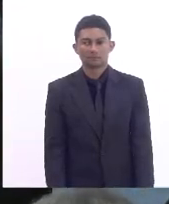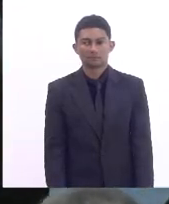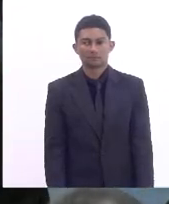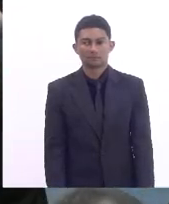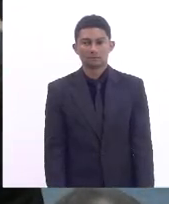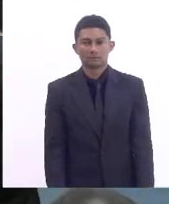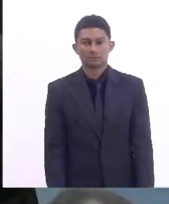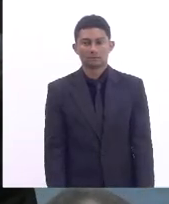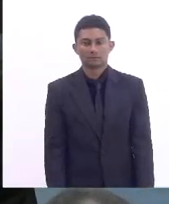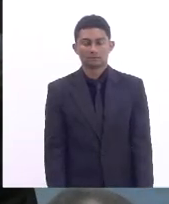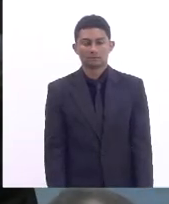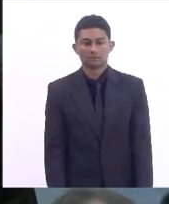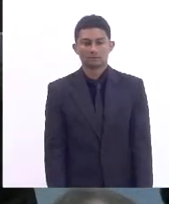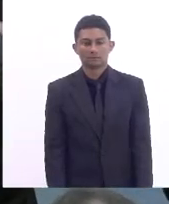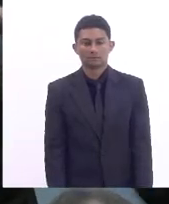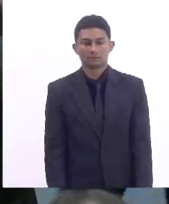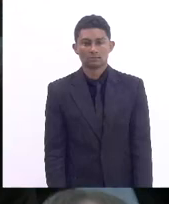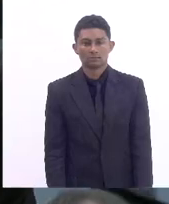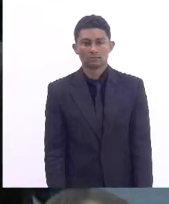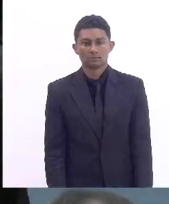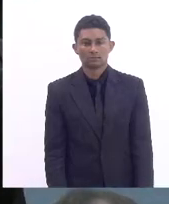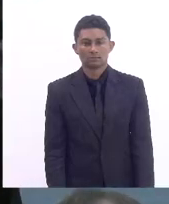E aí